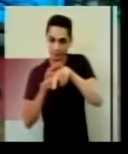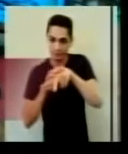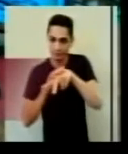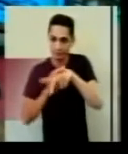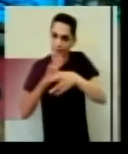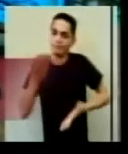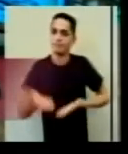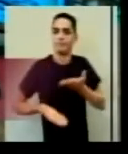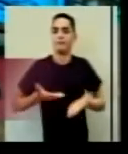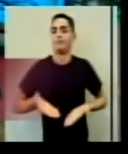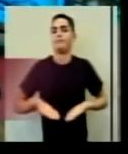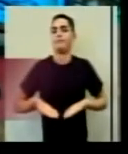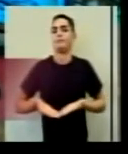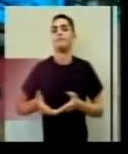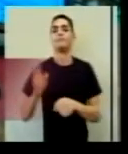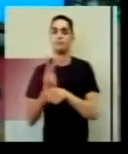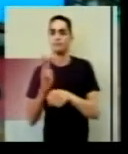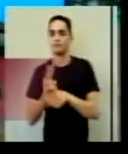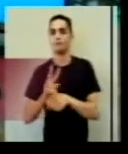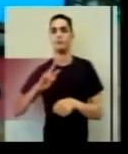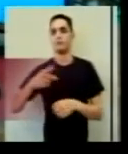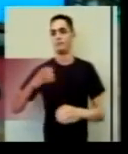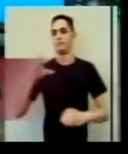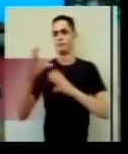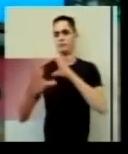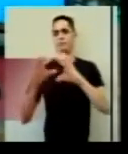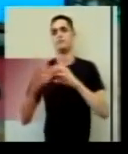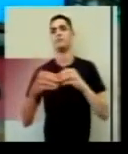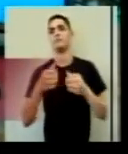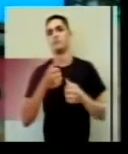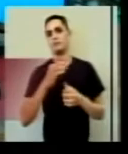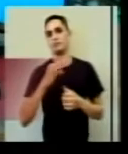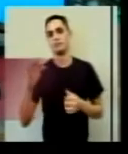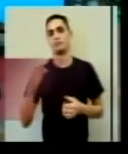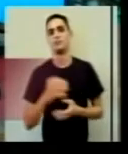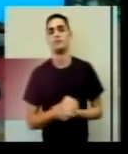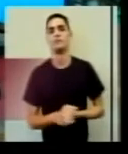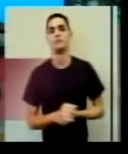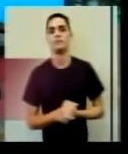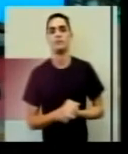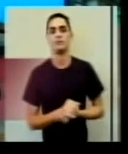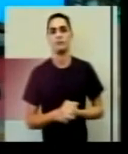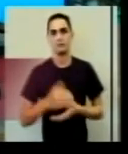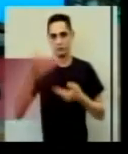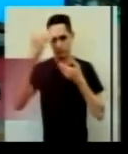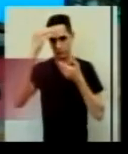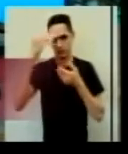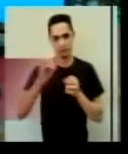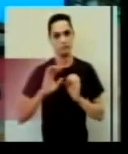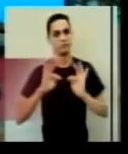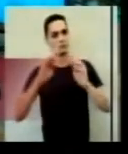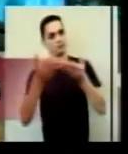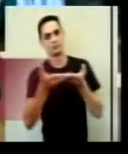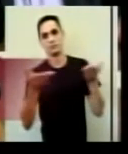chama humanização, o que pouca gente aplica. Humanização do serviço. Próximo.